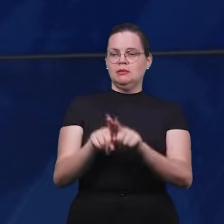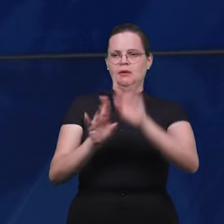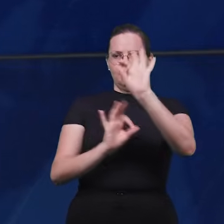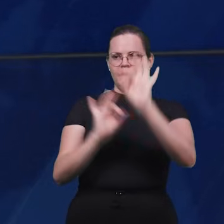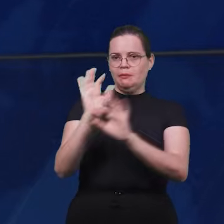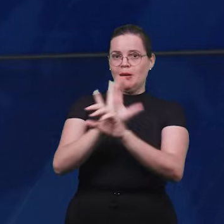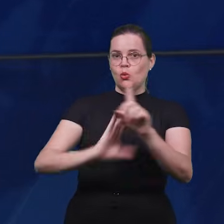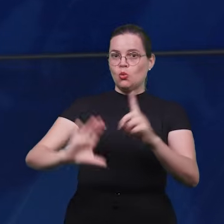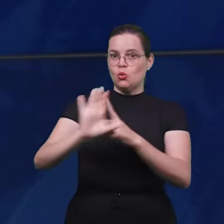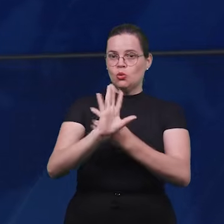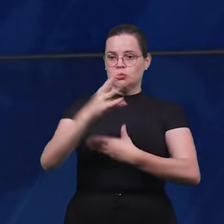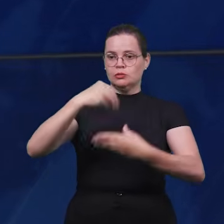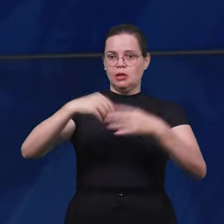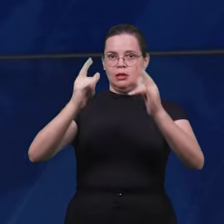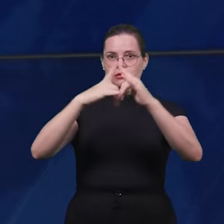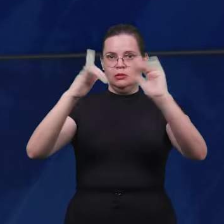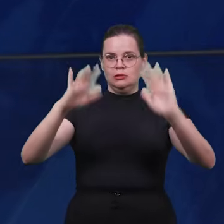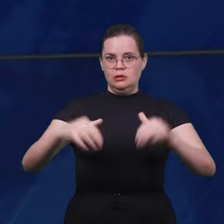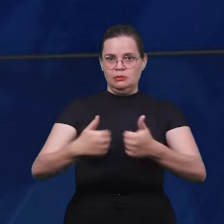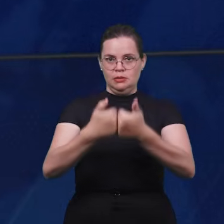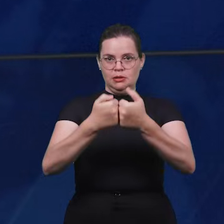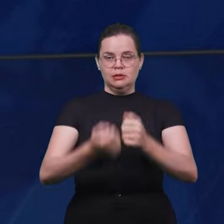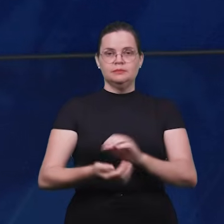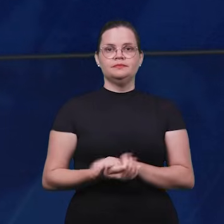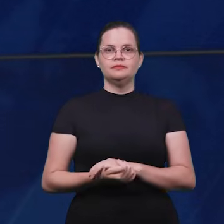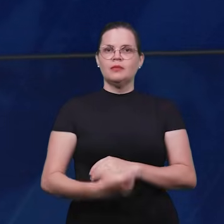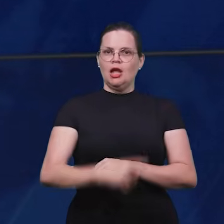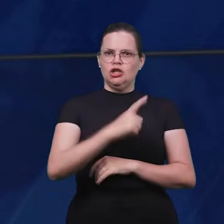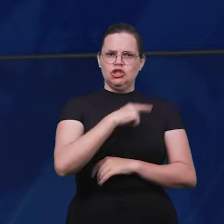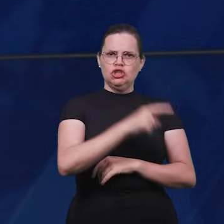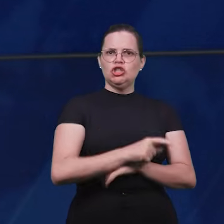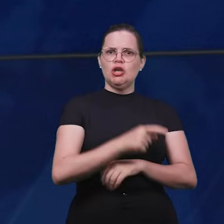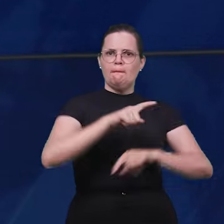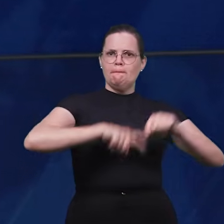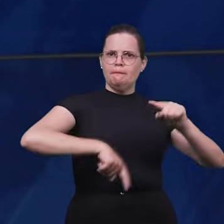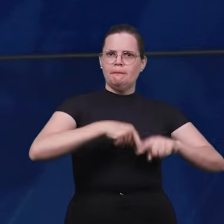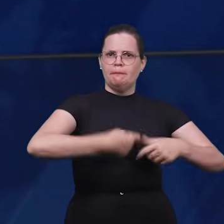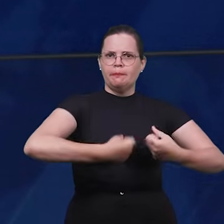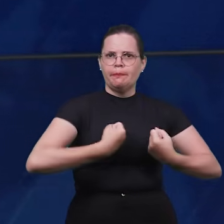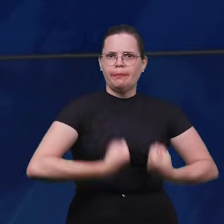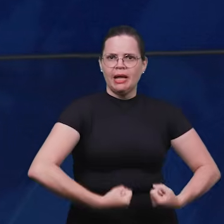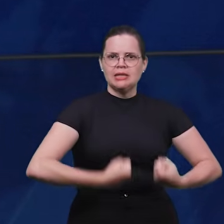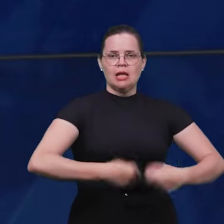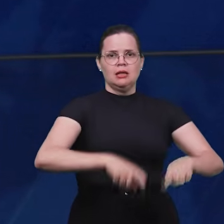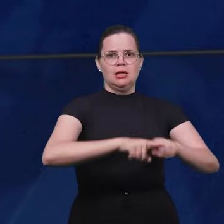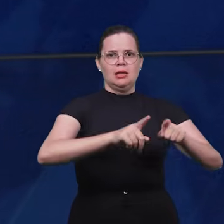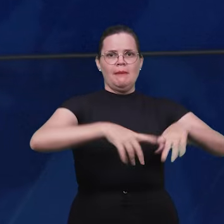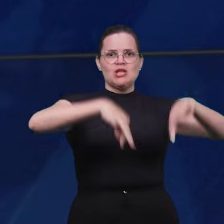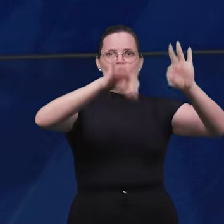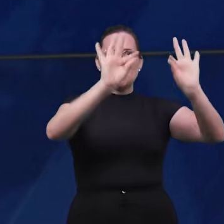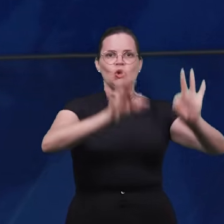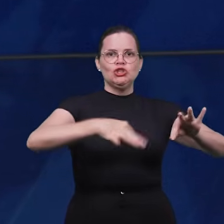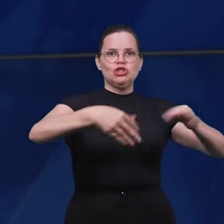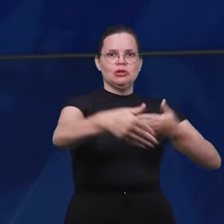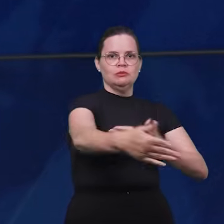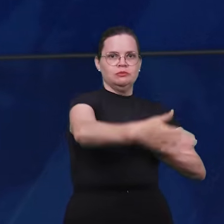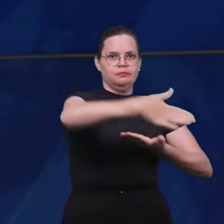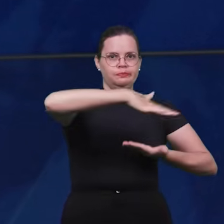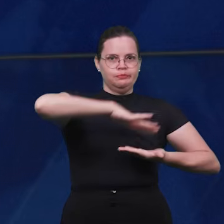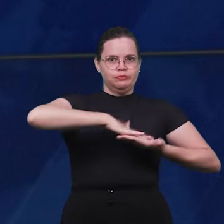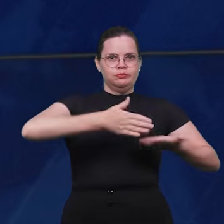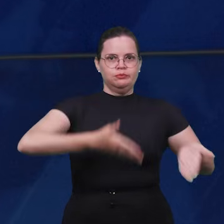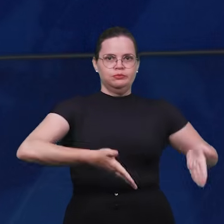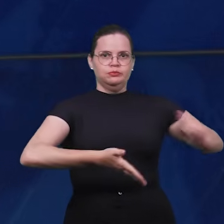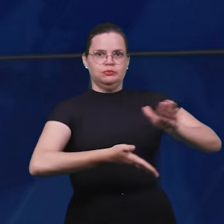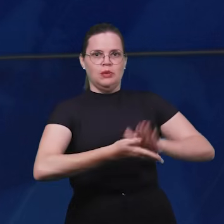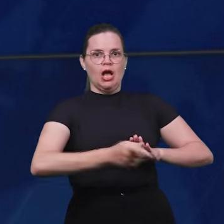Números, capítulo 7, as pesadas peças e cortinas dobradas do tabernáculo eram